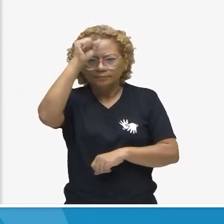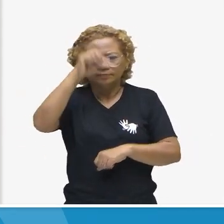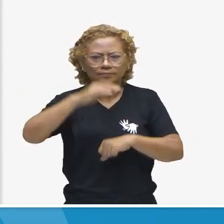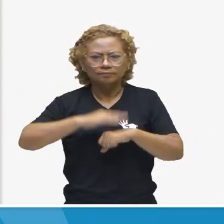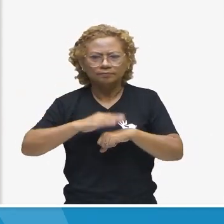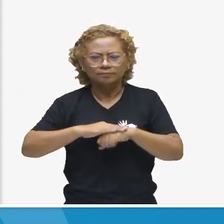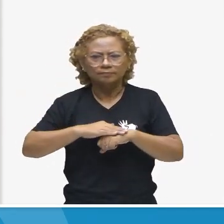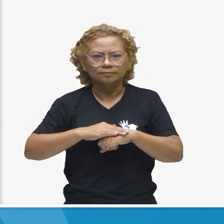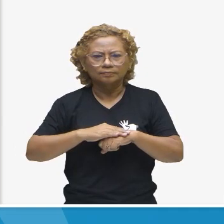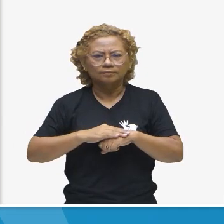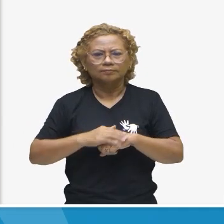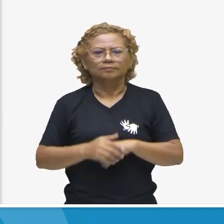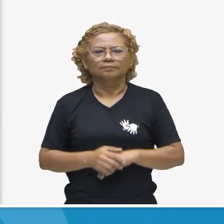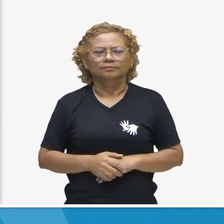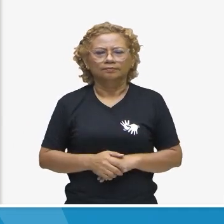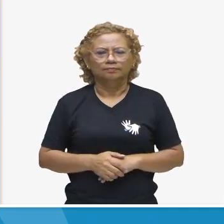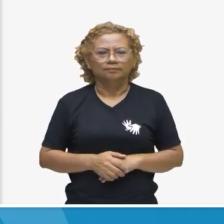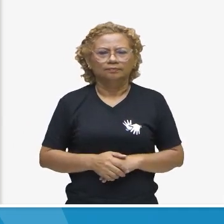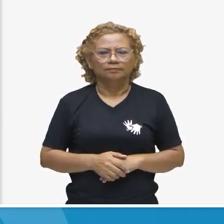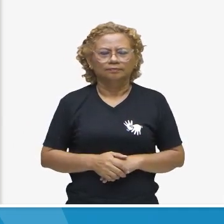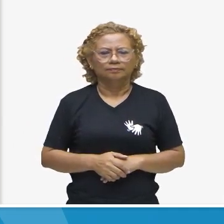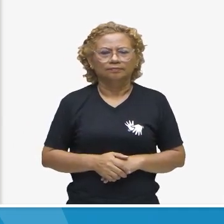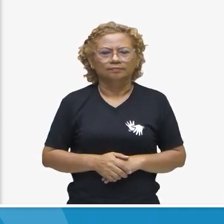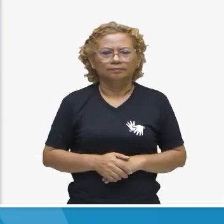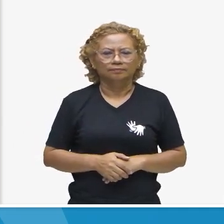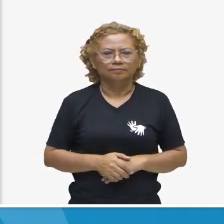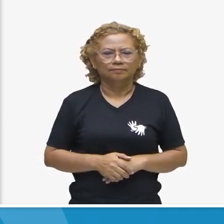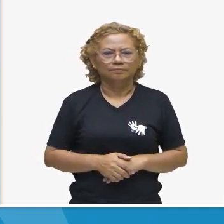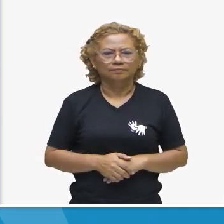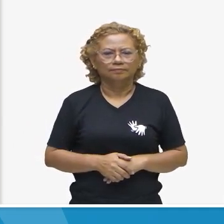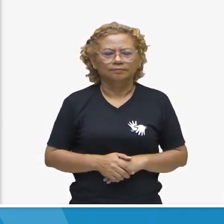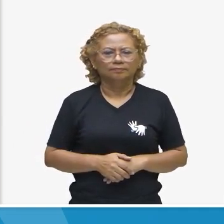animação de um arqueiro que ele